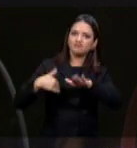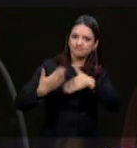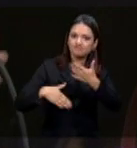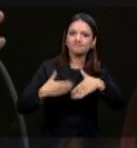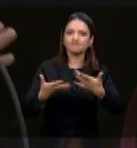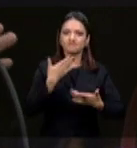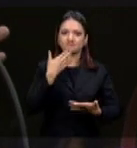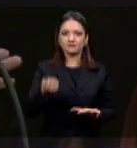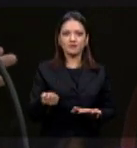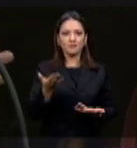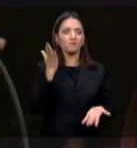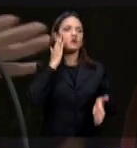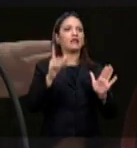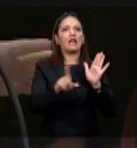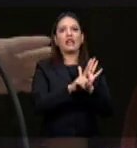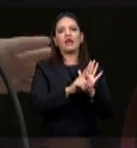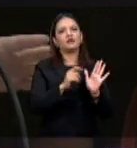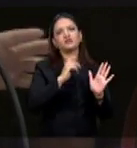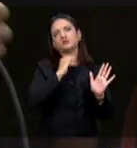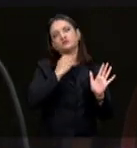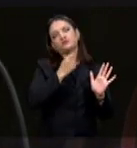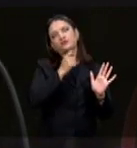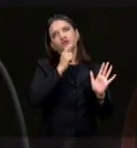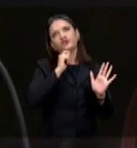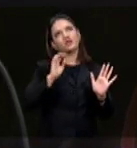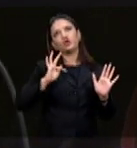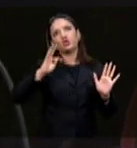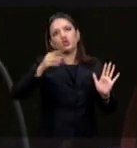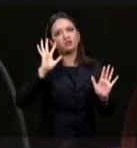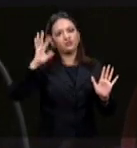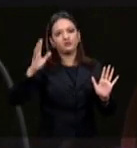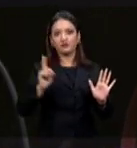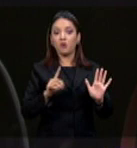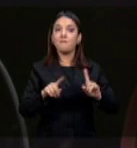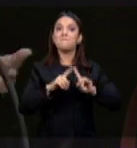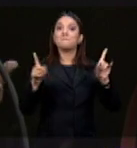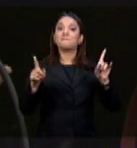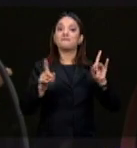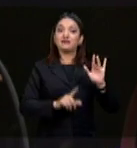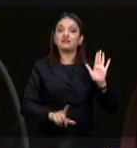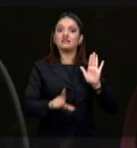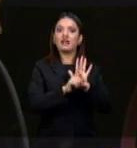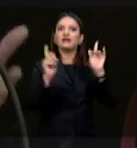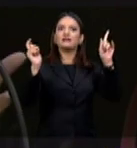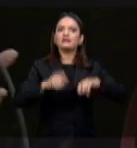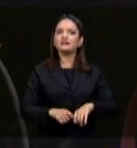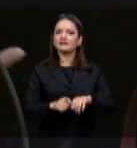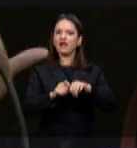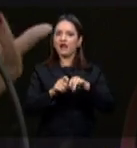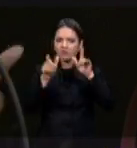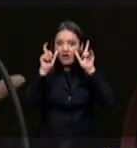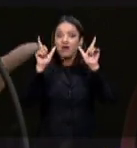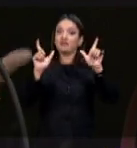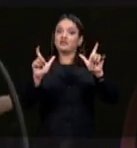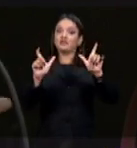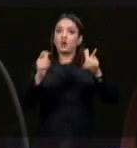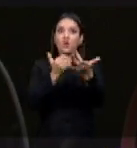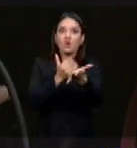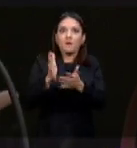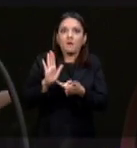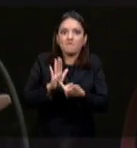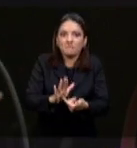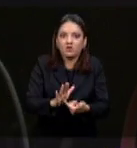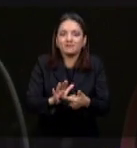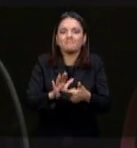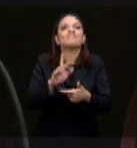Eu sei que as leis não resolvem tudo, óbvio que não, mas acho que as leis dão um farol, orientam, começam a mostrar que aquilo